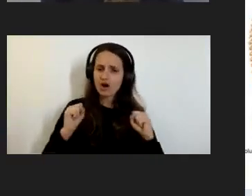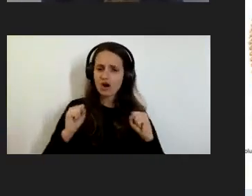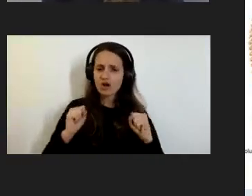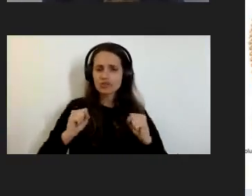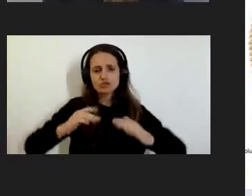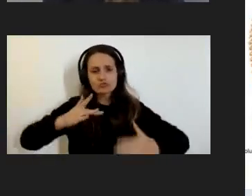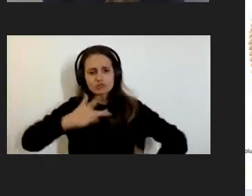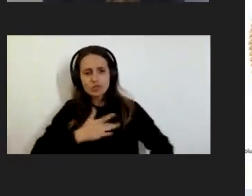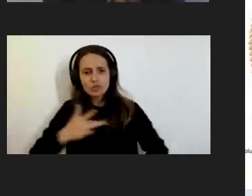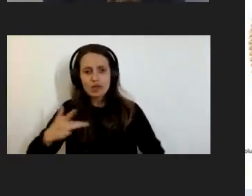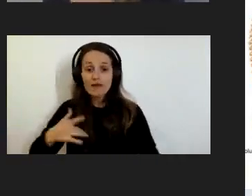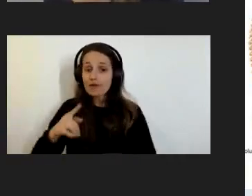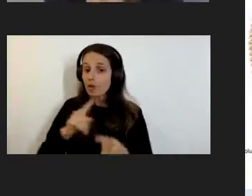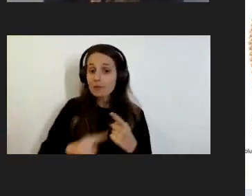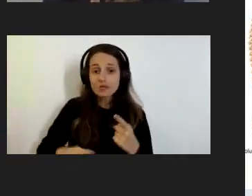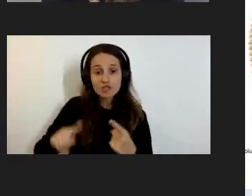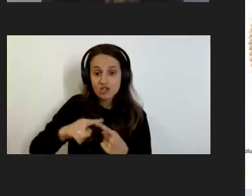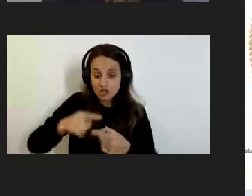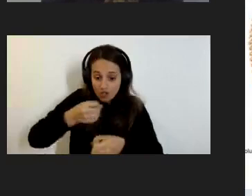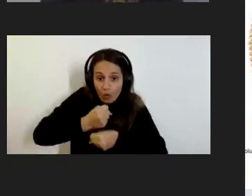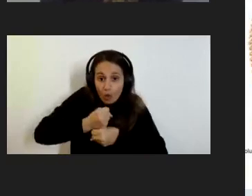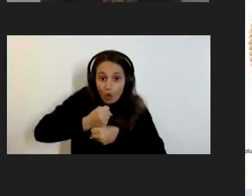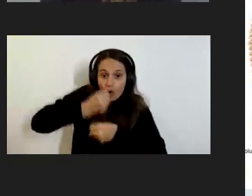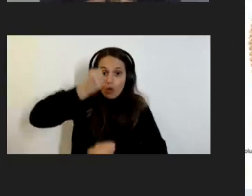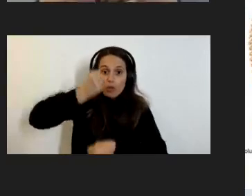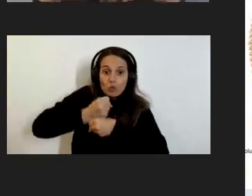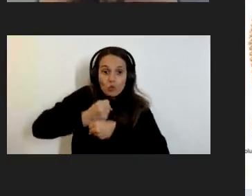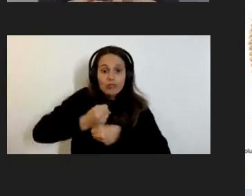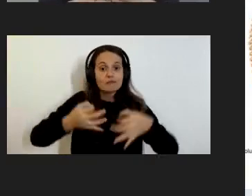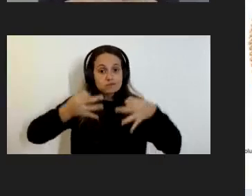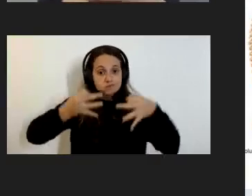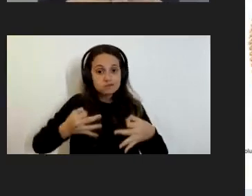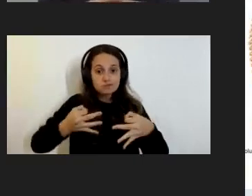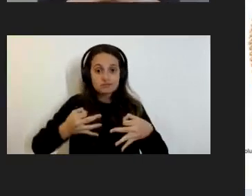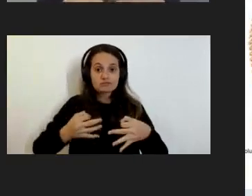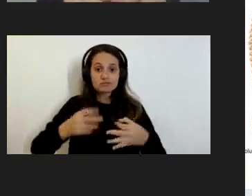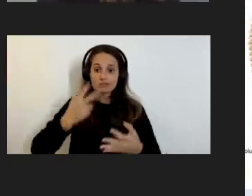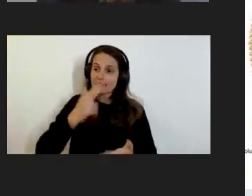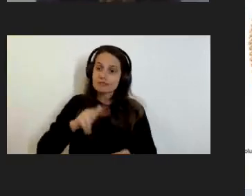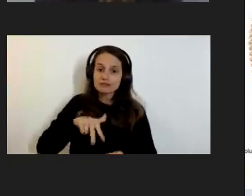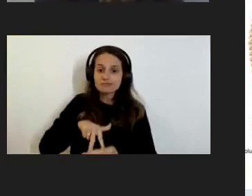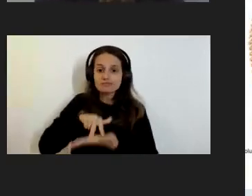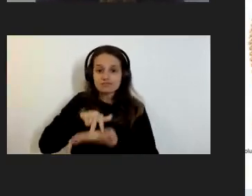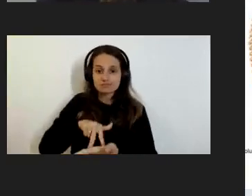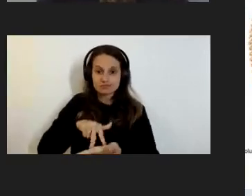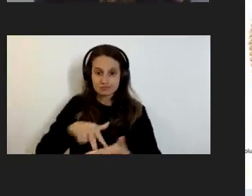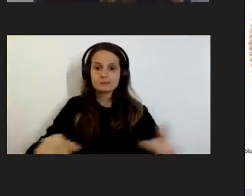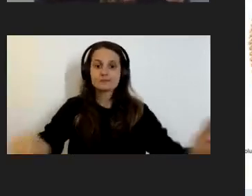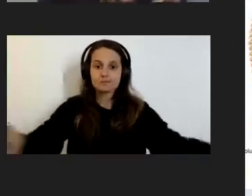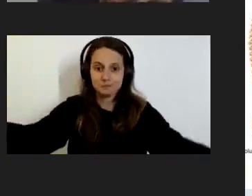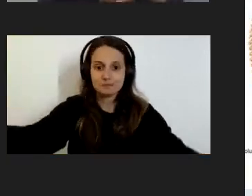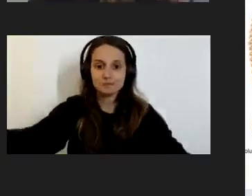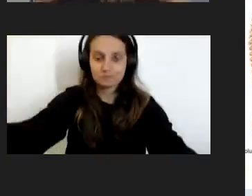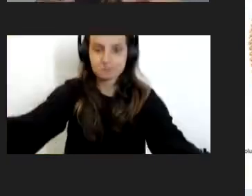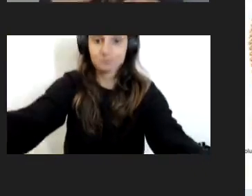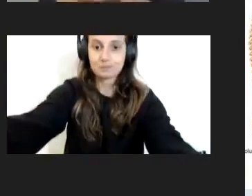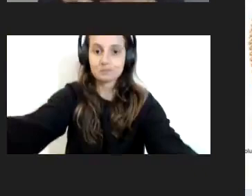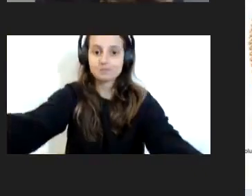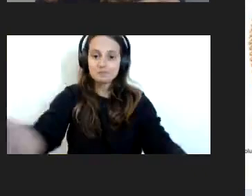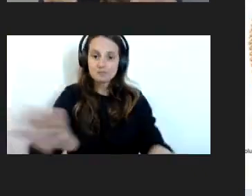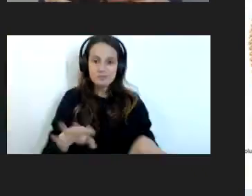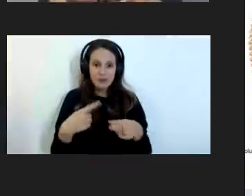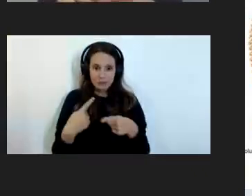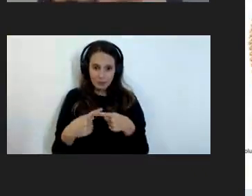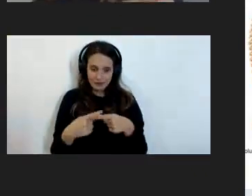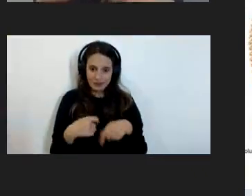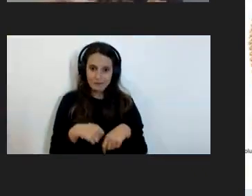para essa coluna, ok? Gente, é sério, depois que a coluna tipo assim, estraga, vou falar